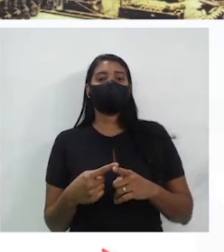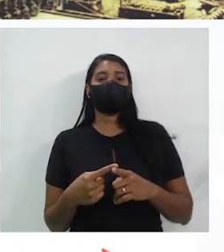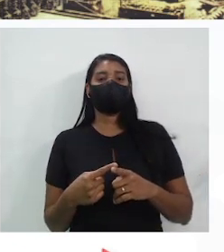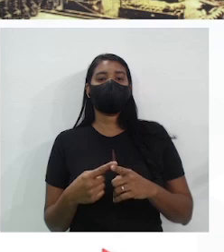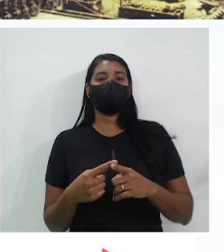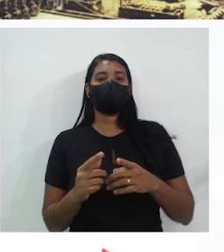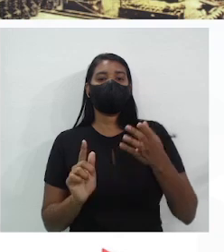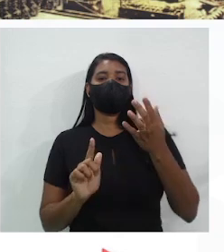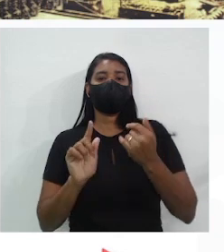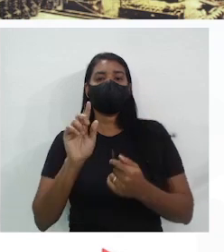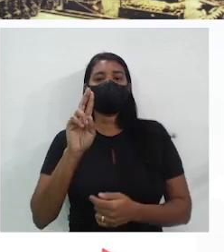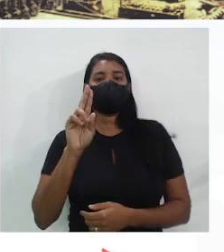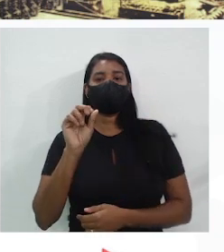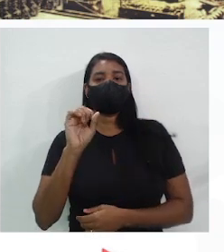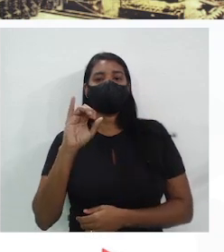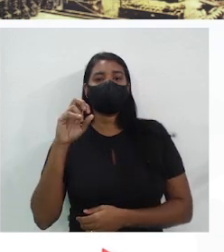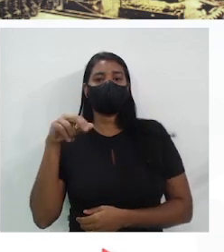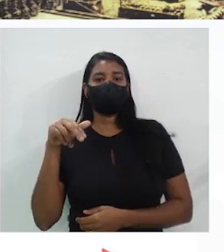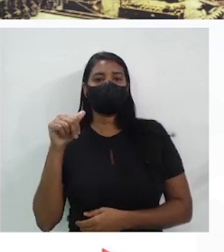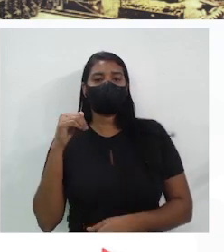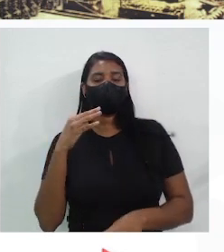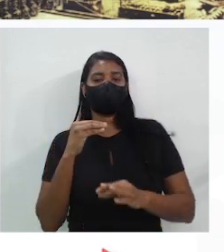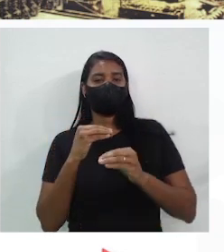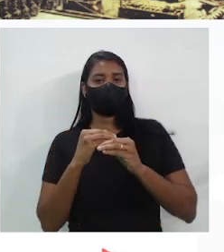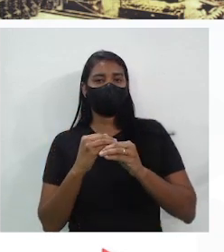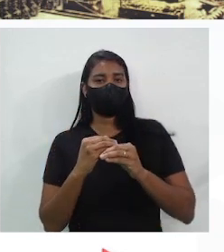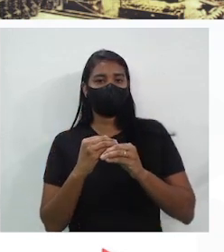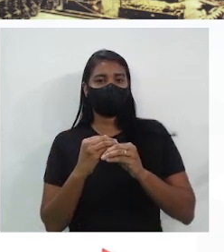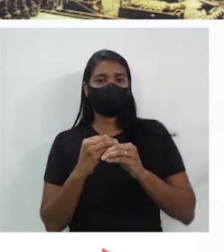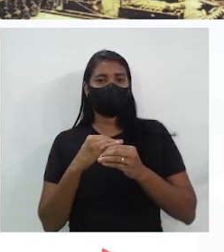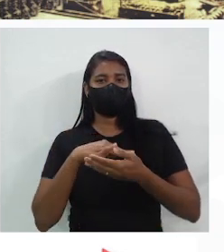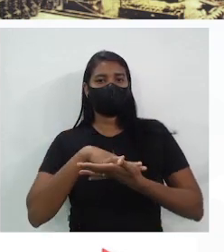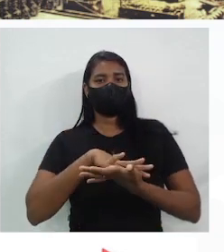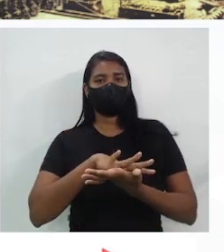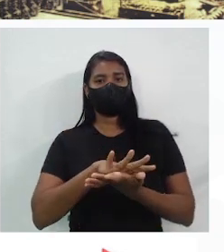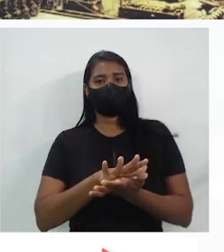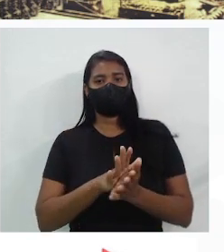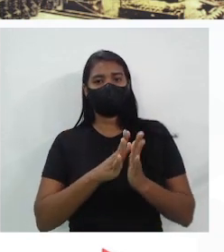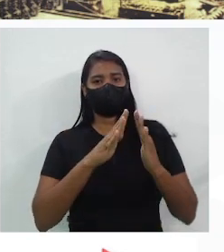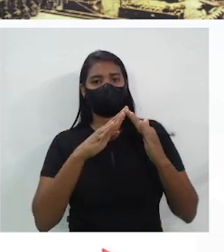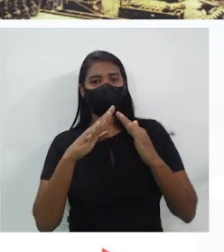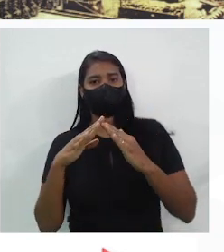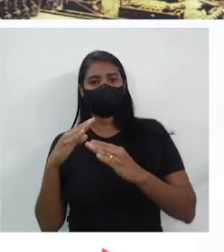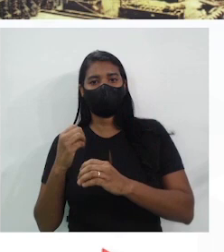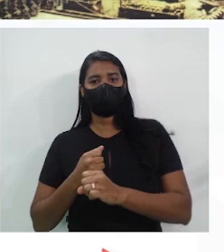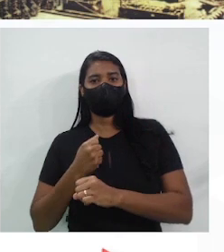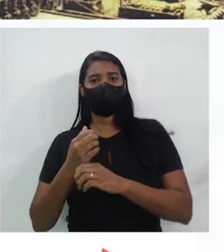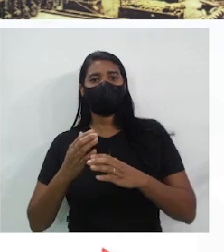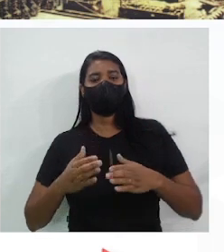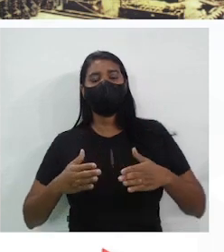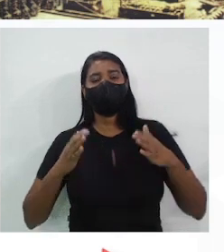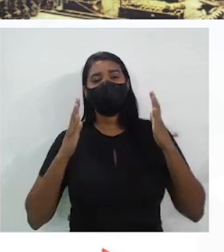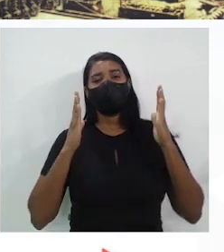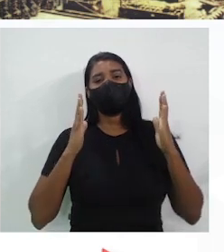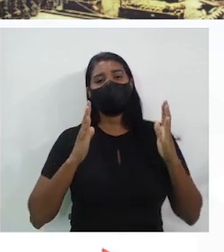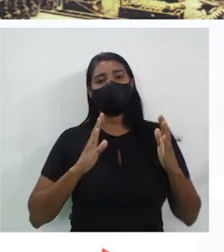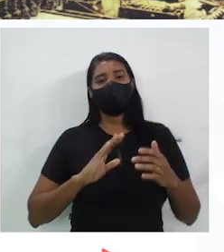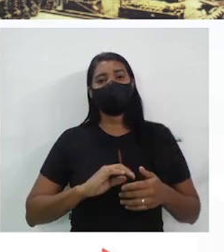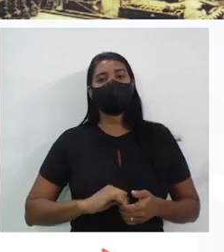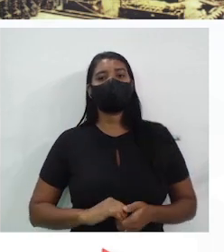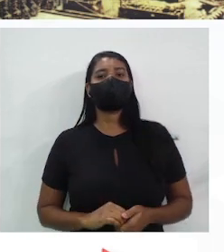usina hidrelétrica, na sua construção, ela irá destruir casas e construção. Durante